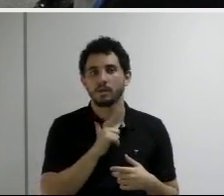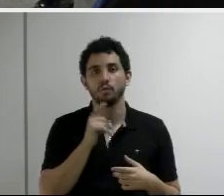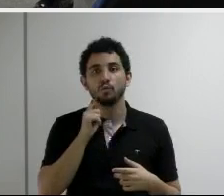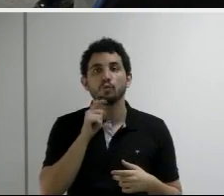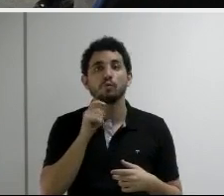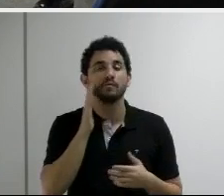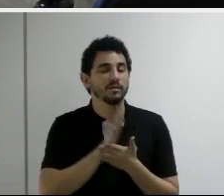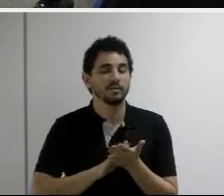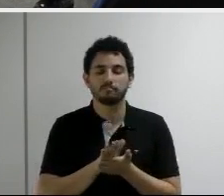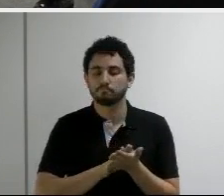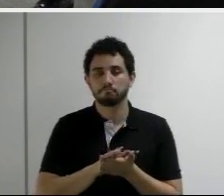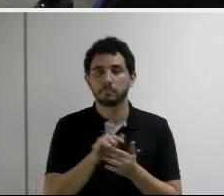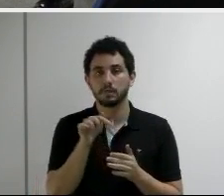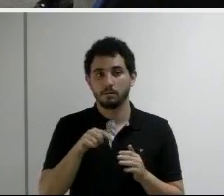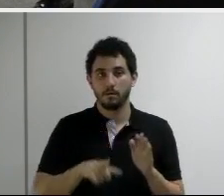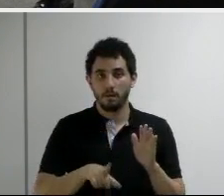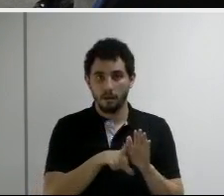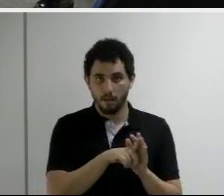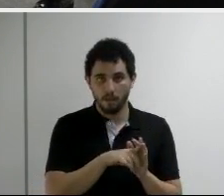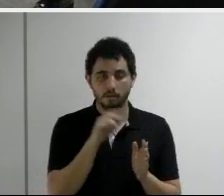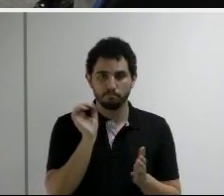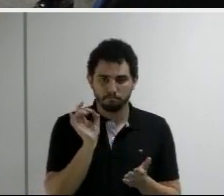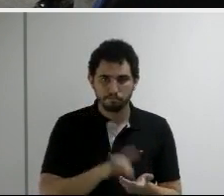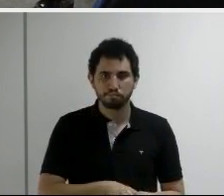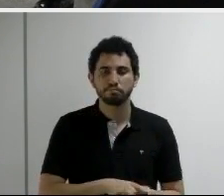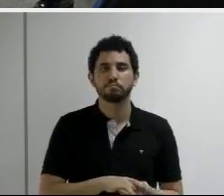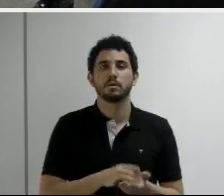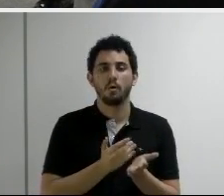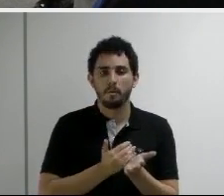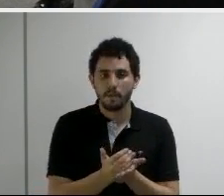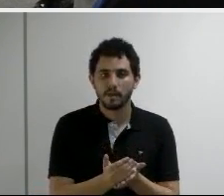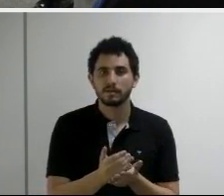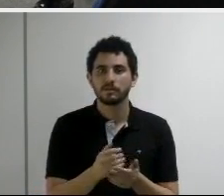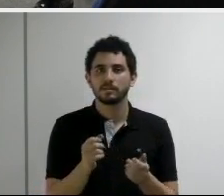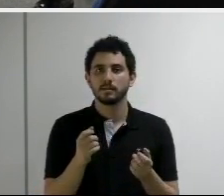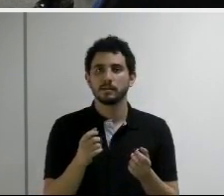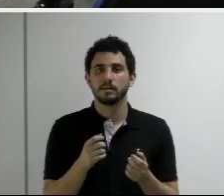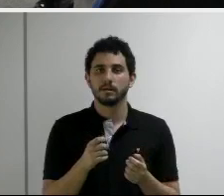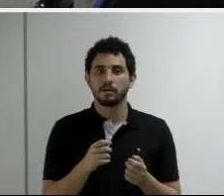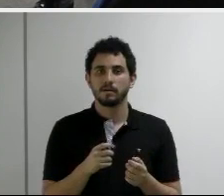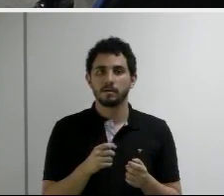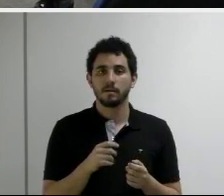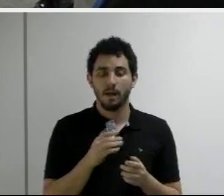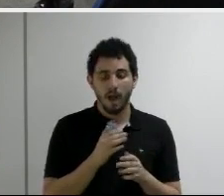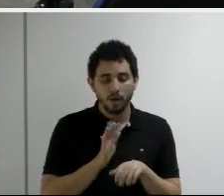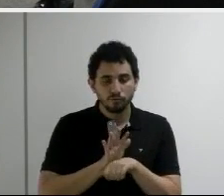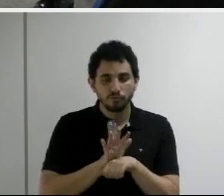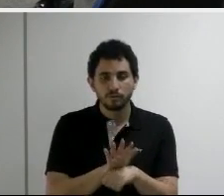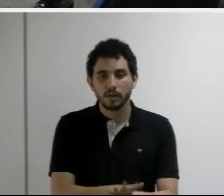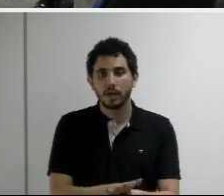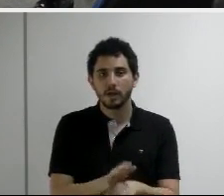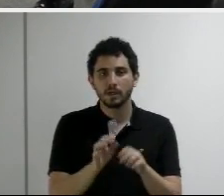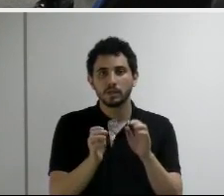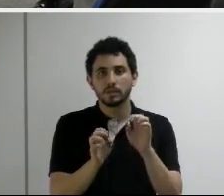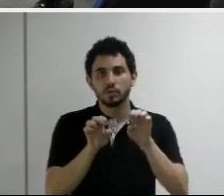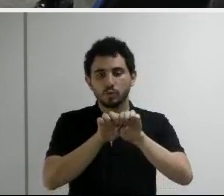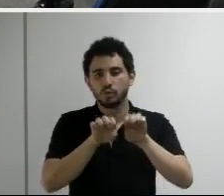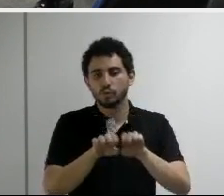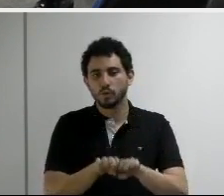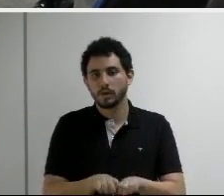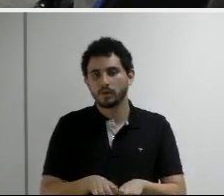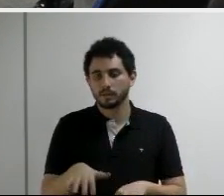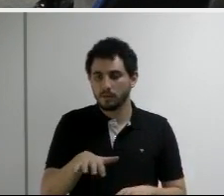que essa lei, de fato, ela entre em vigor de uma maneira a ajudar a estruturação do setor,